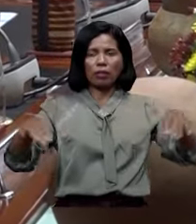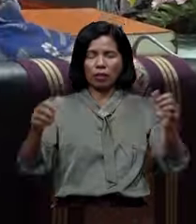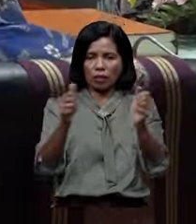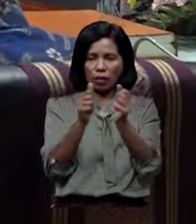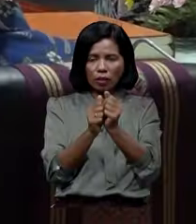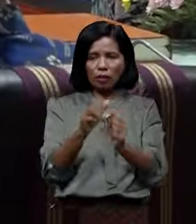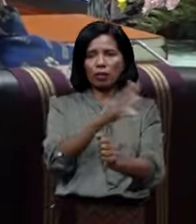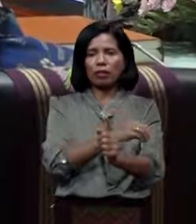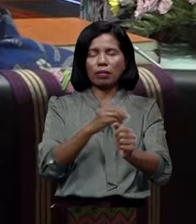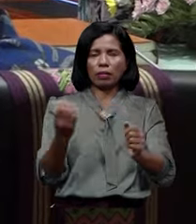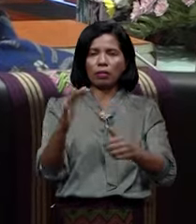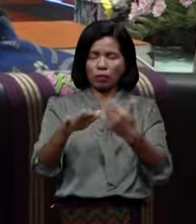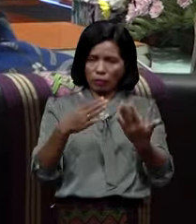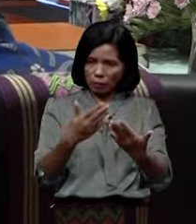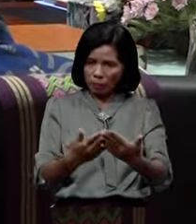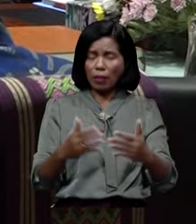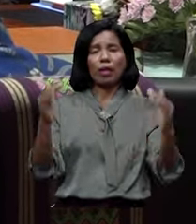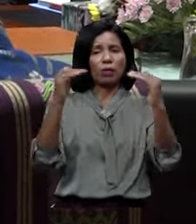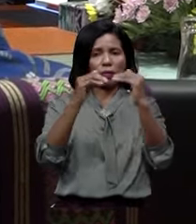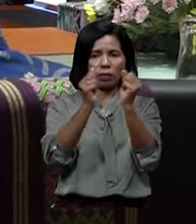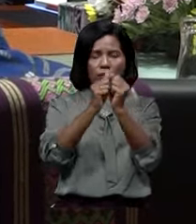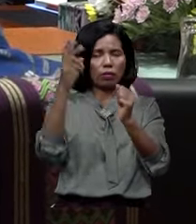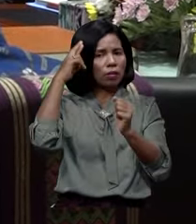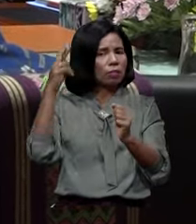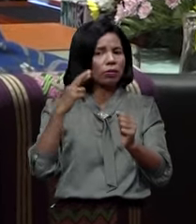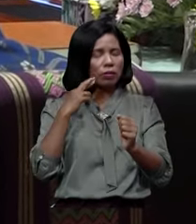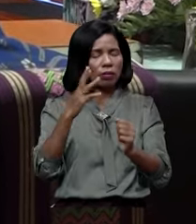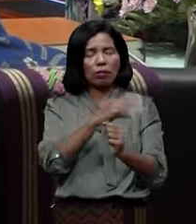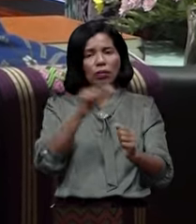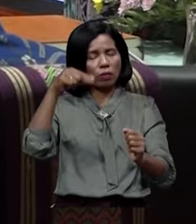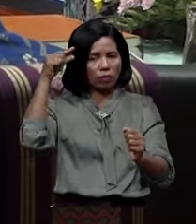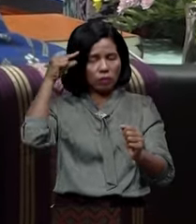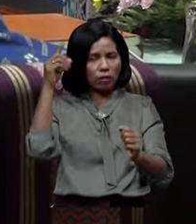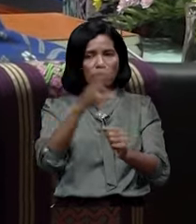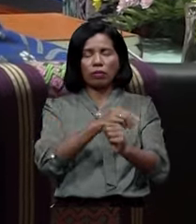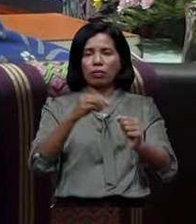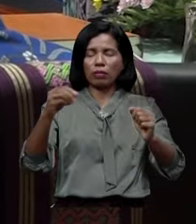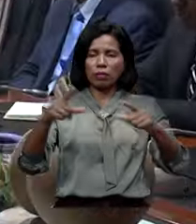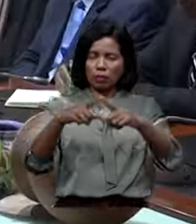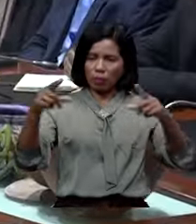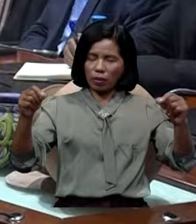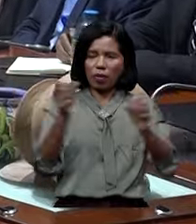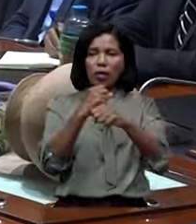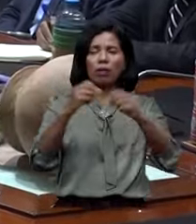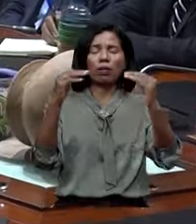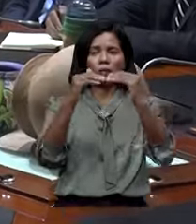prensa roadmap. Há foi encontro com Ramon Jorta, governante do Japão, Komura Masahiro, há o encontro com o